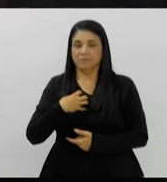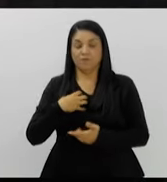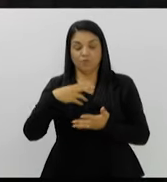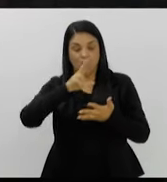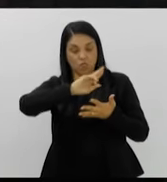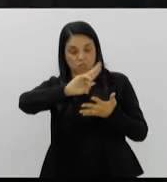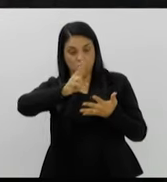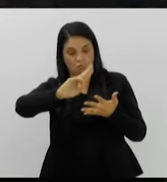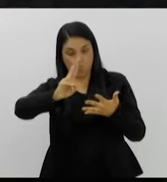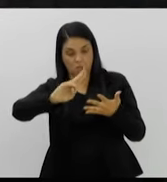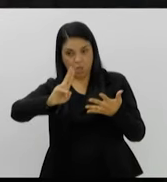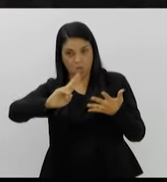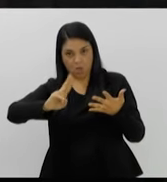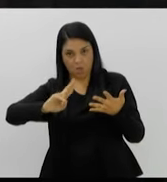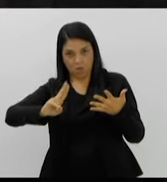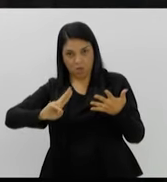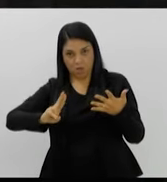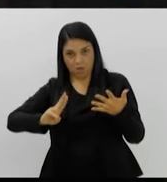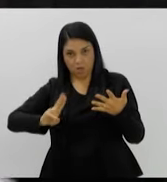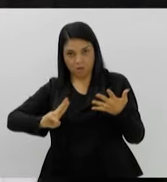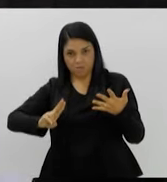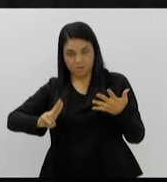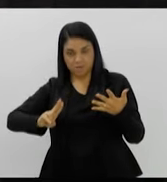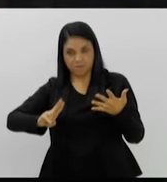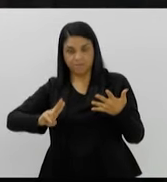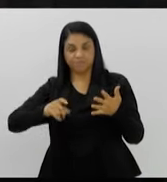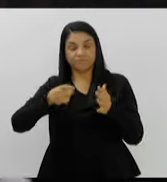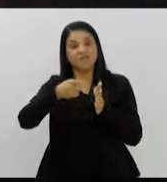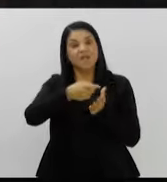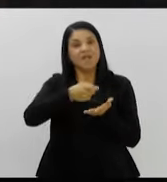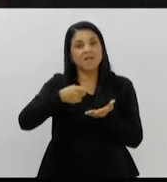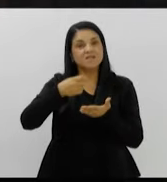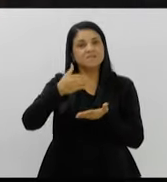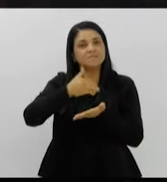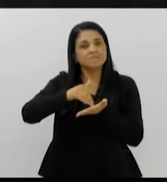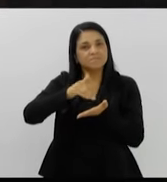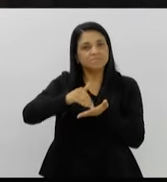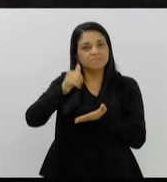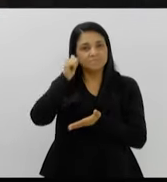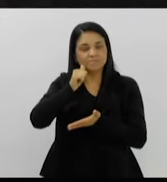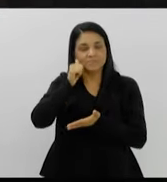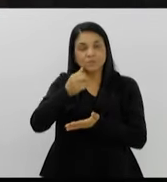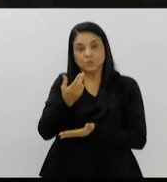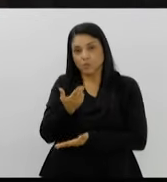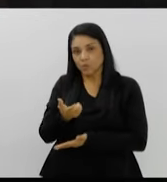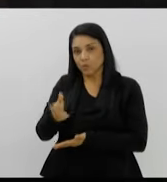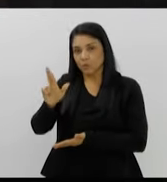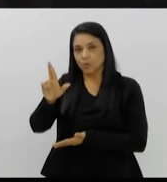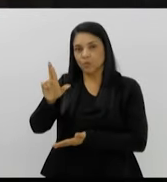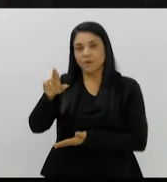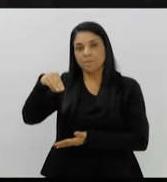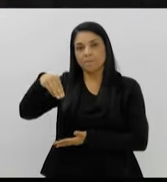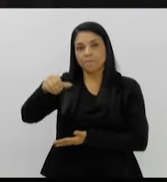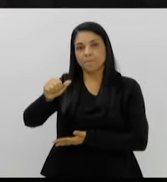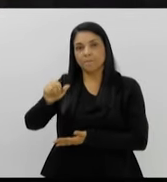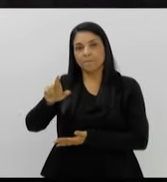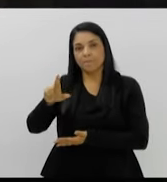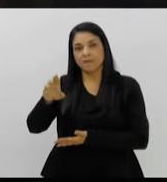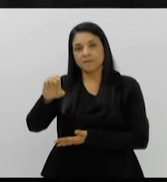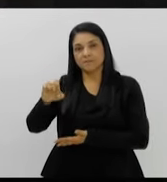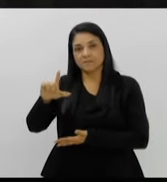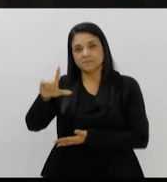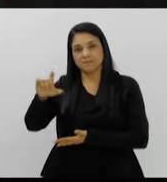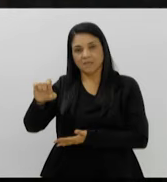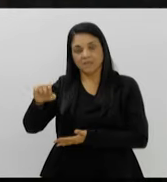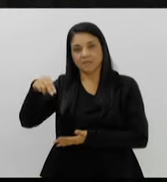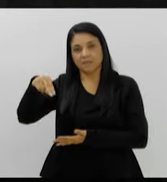aos bois que a ex-secretária de saúde a doutora Marc Marcele